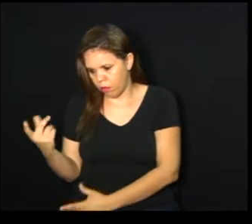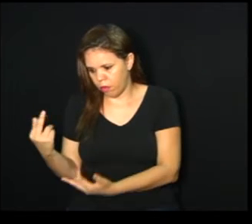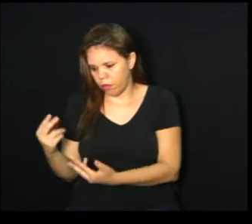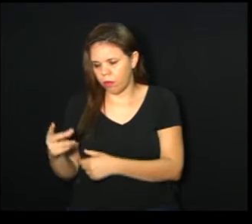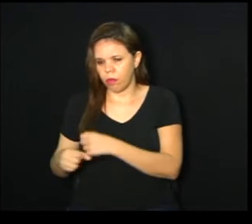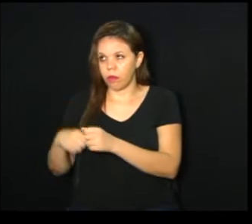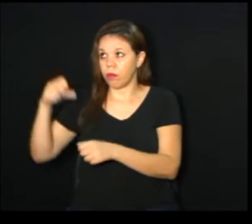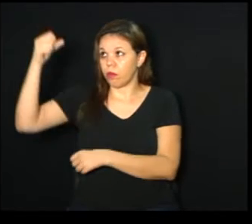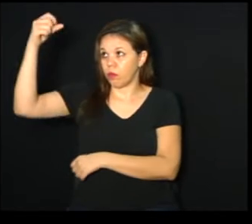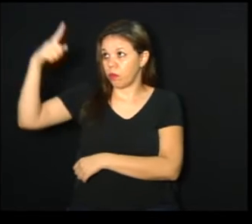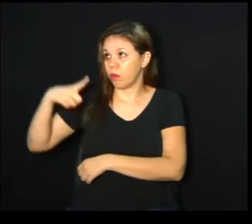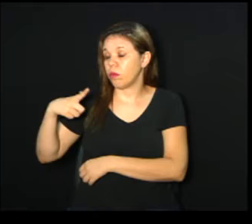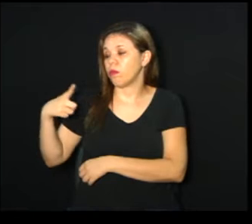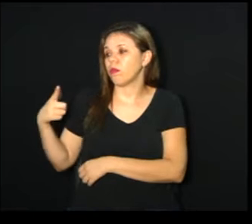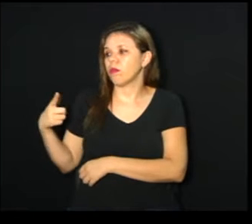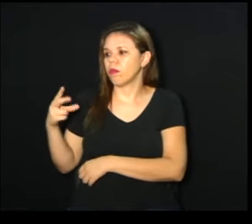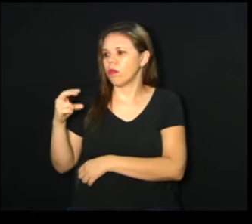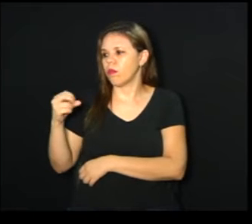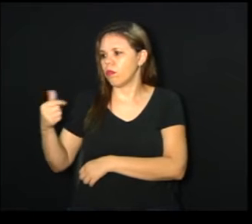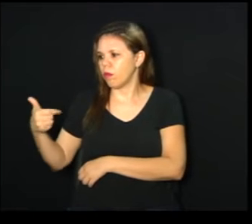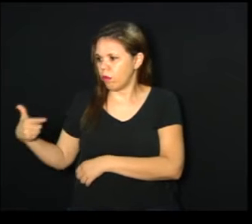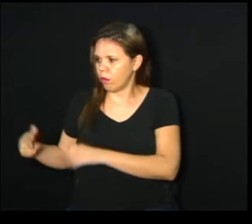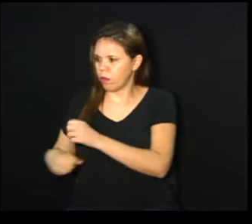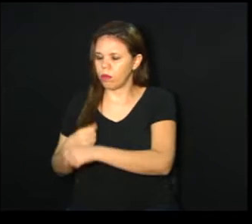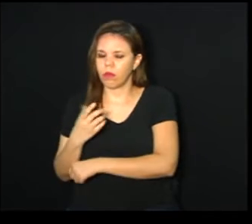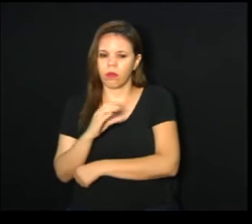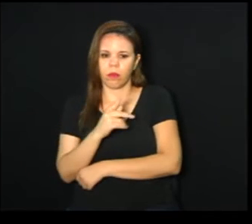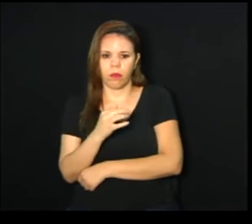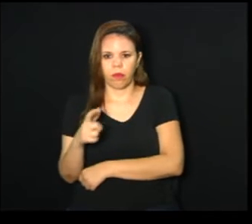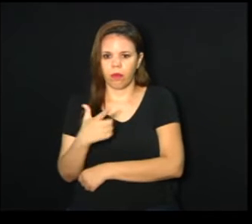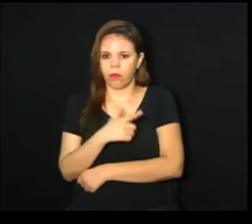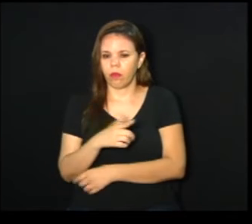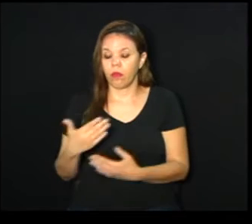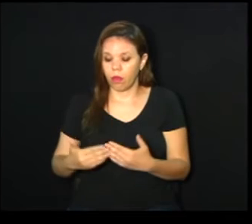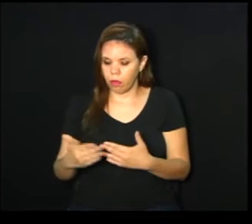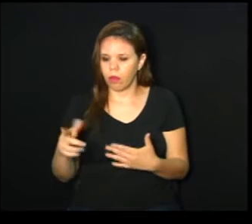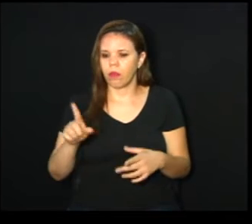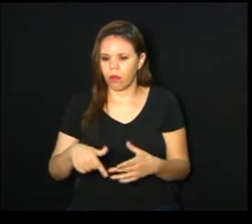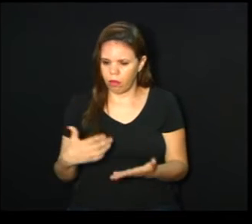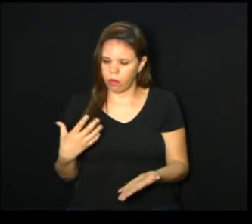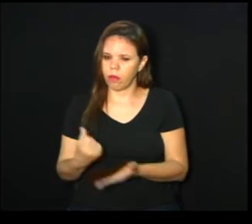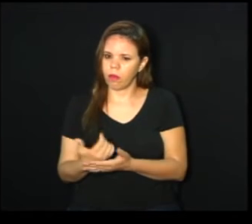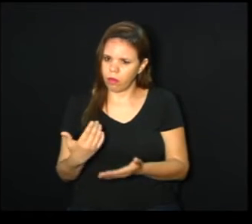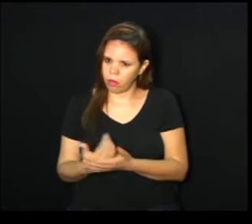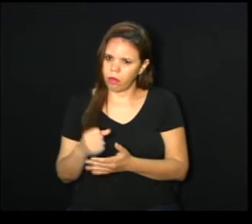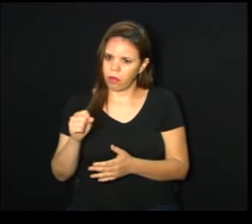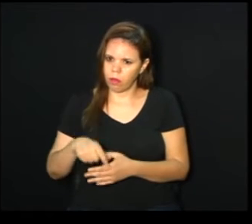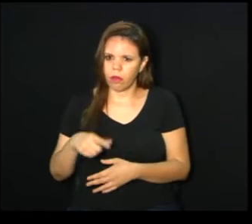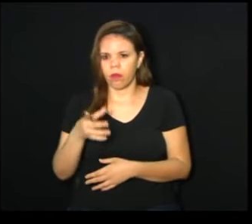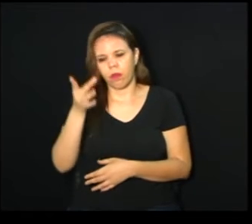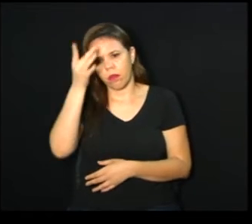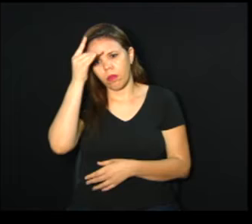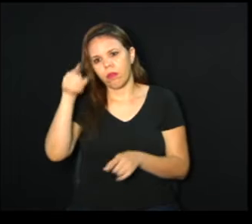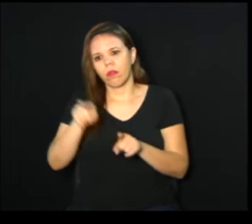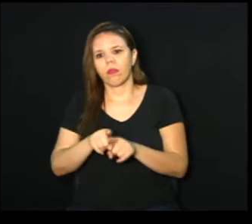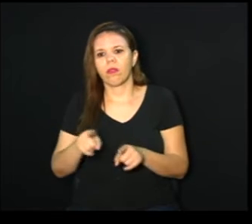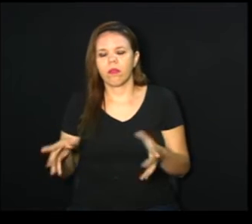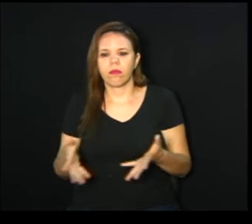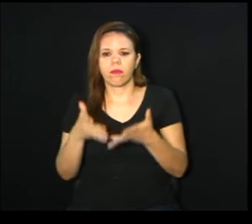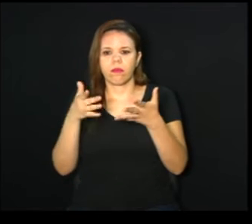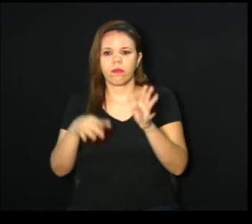tinha o know-how desse tipo de tecnologia, hoje o armazenamento é essa tecnologia. Então, nós esperamos adquirir esse know-how,